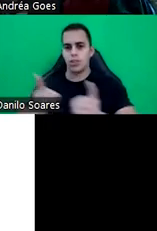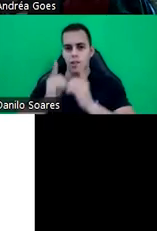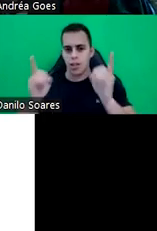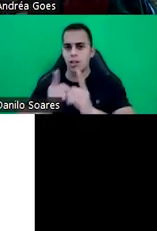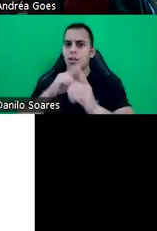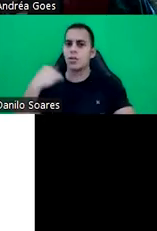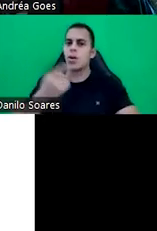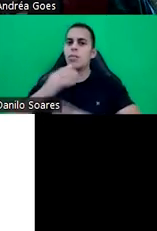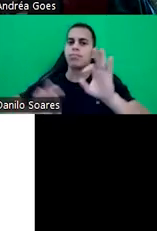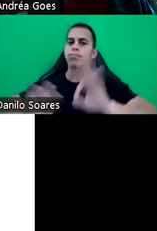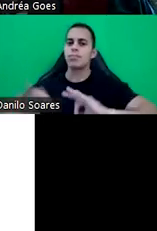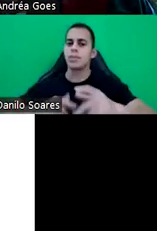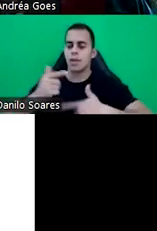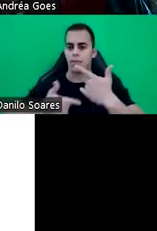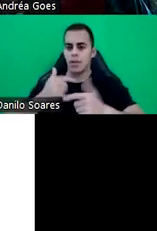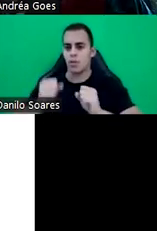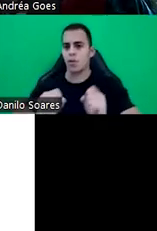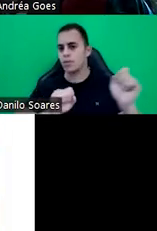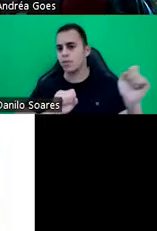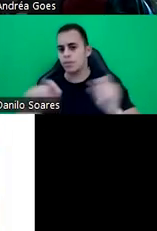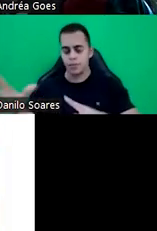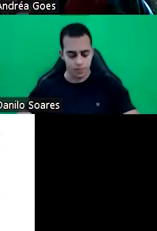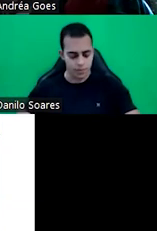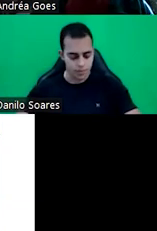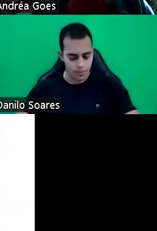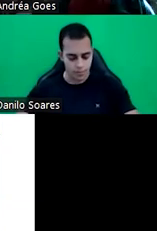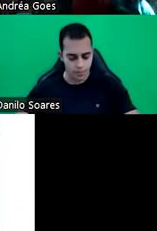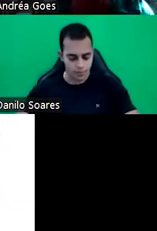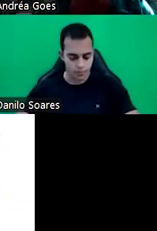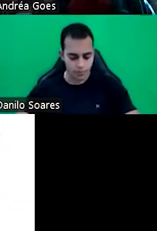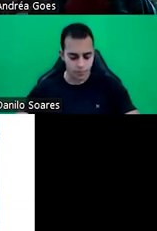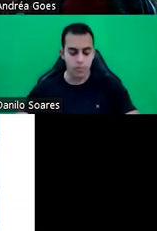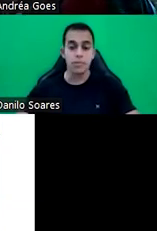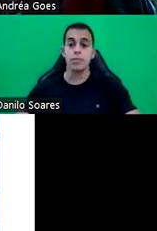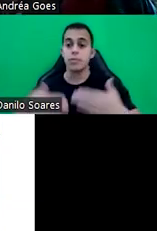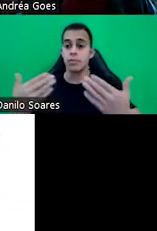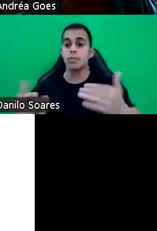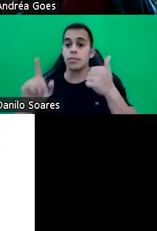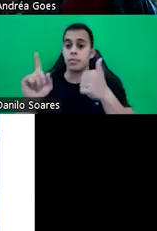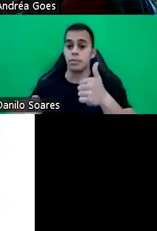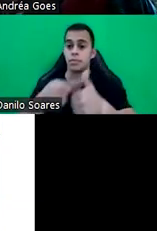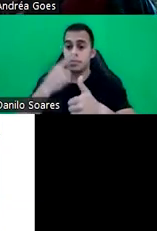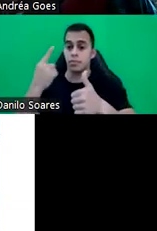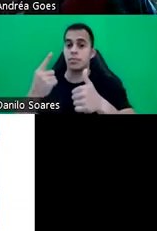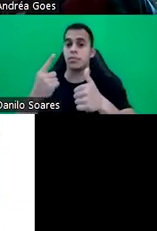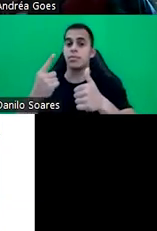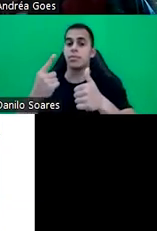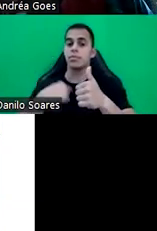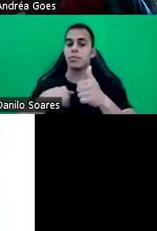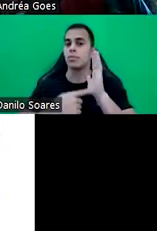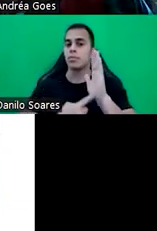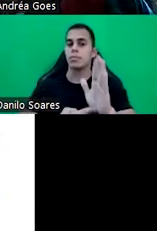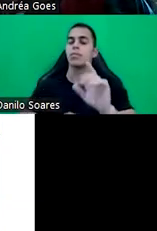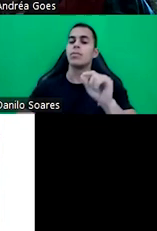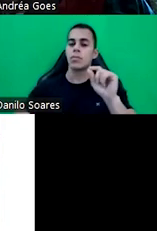faz esse tipo de trabalho. Pode passar, por favor, Murilo. Então, a primeira obra que eu vou apresentar para vocês é,